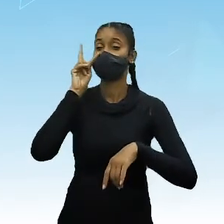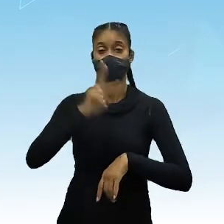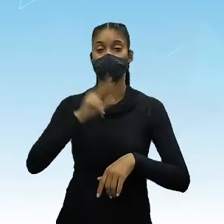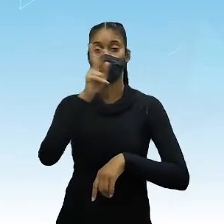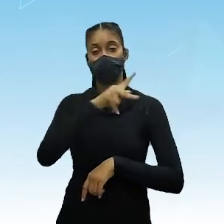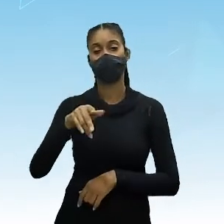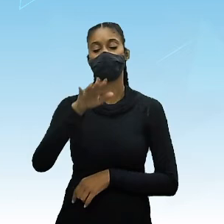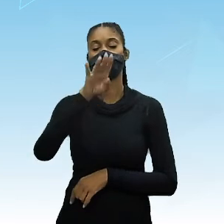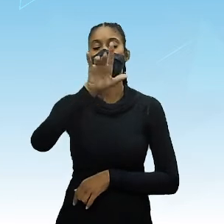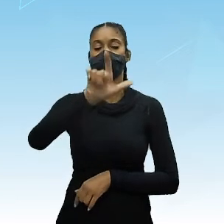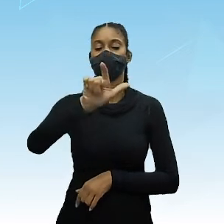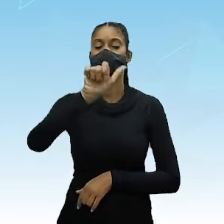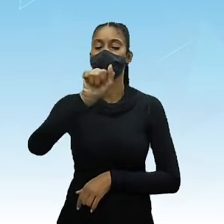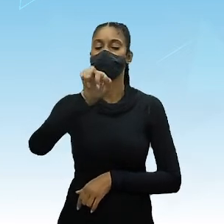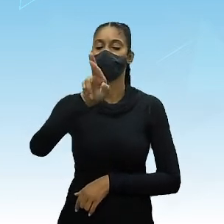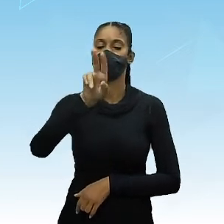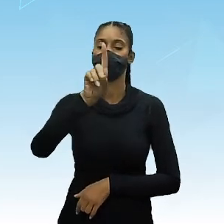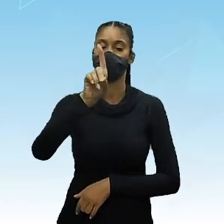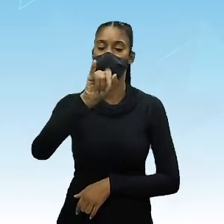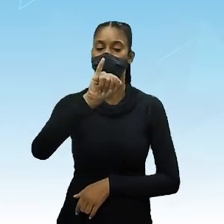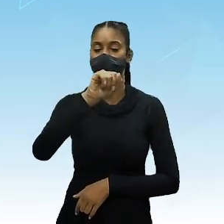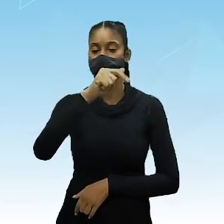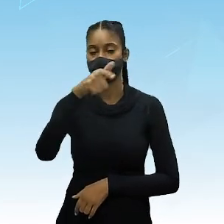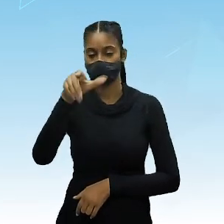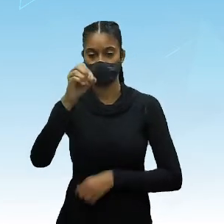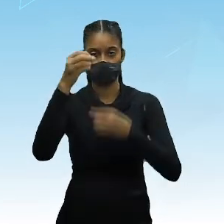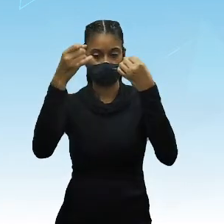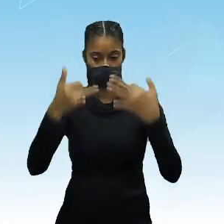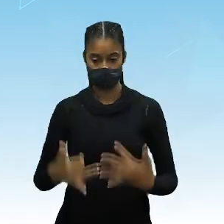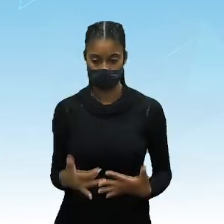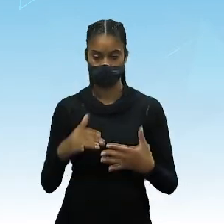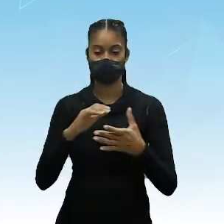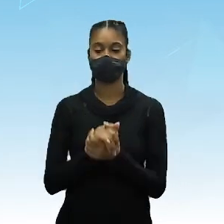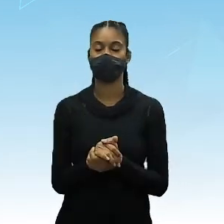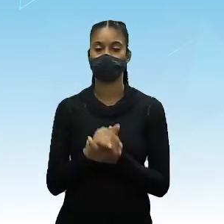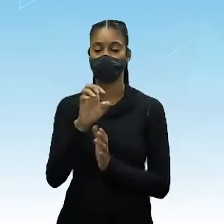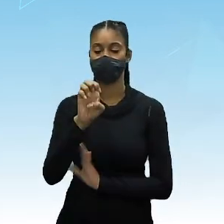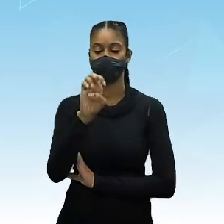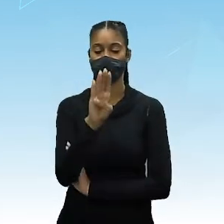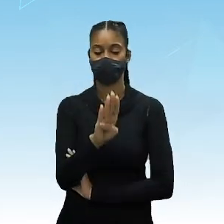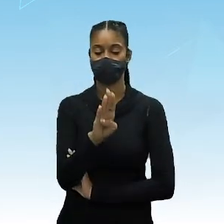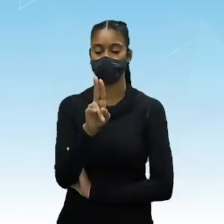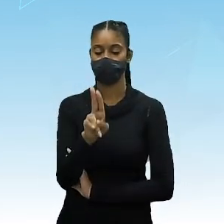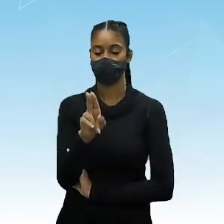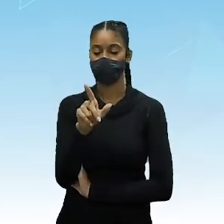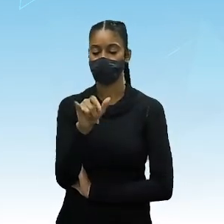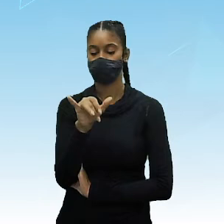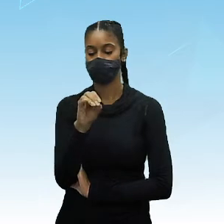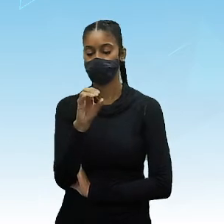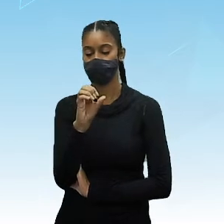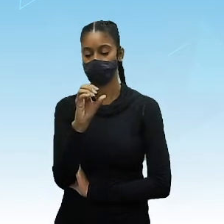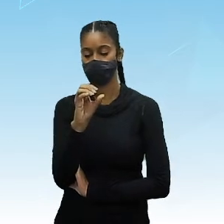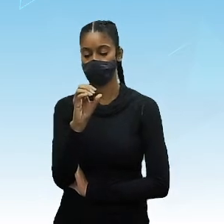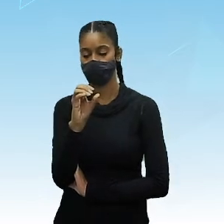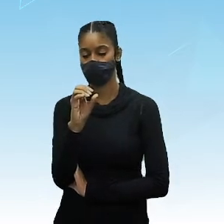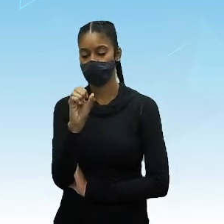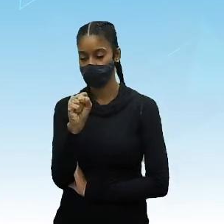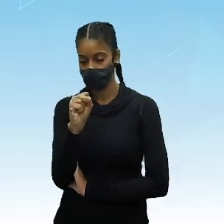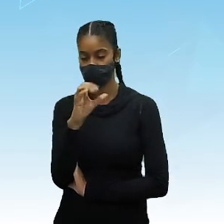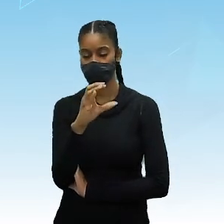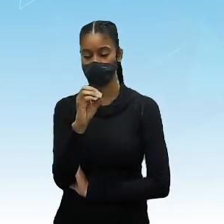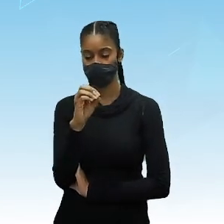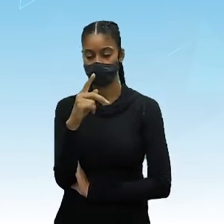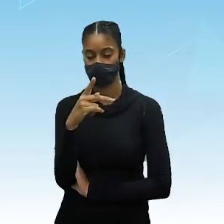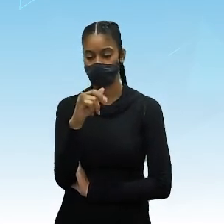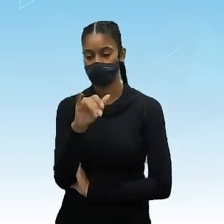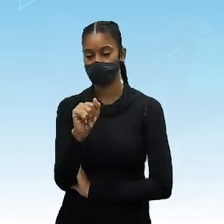Lardião quando estavam falando de ebulioscopia. A diferença lá é basicamente a constante e o